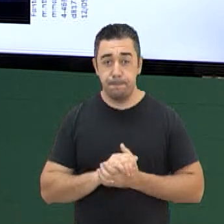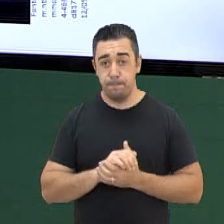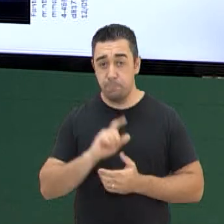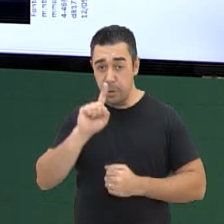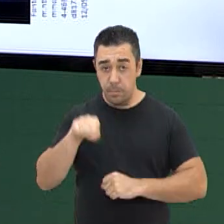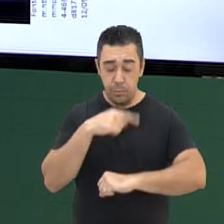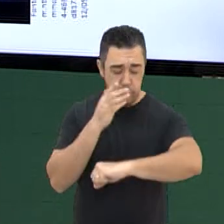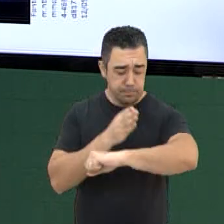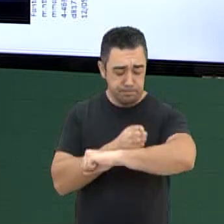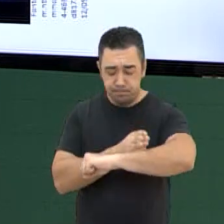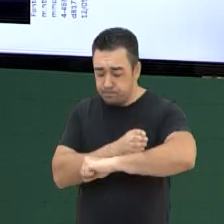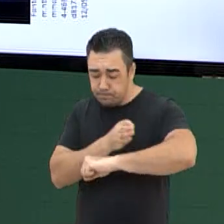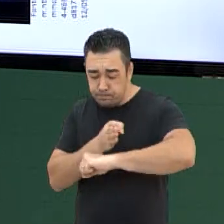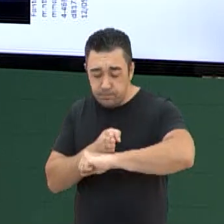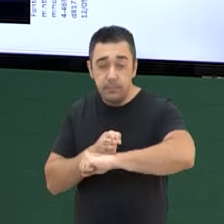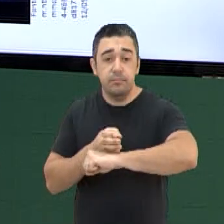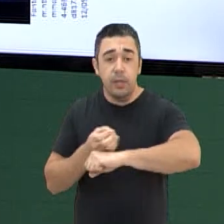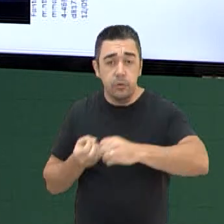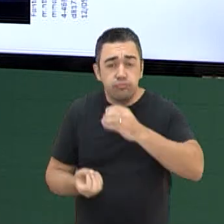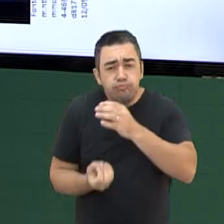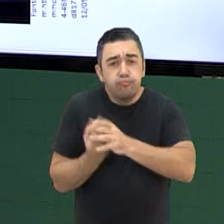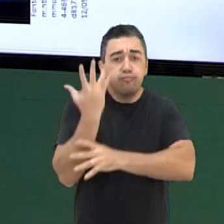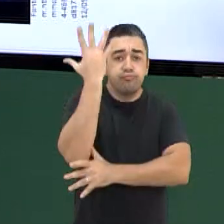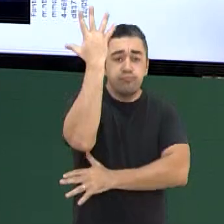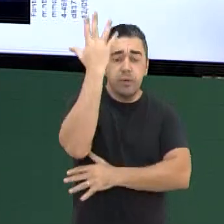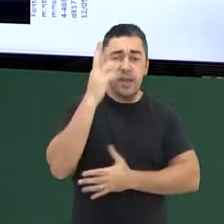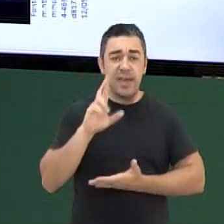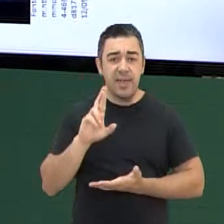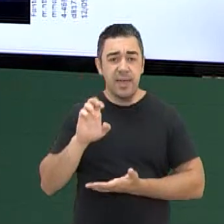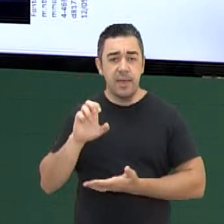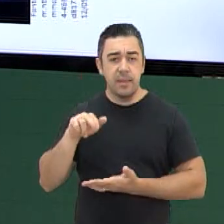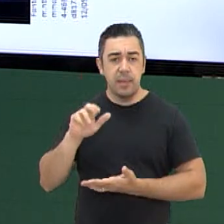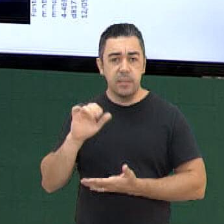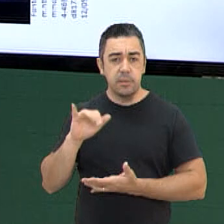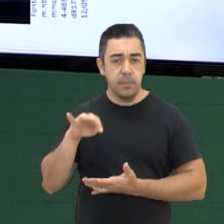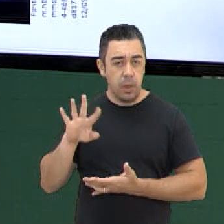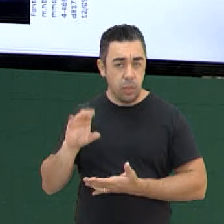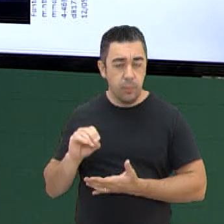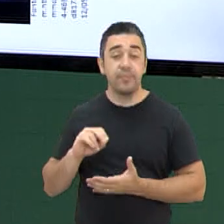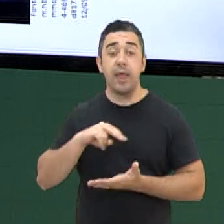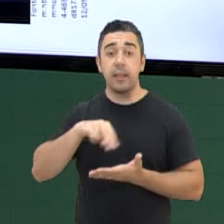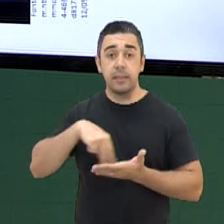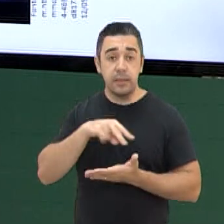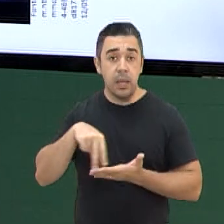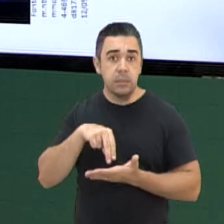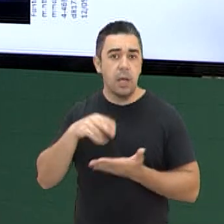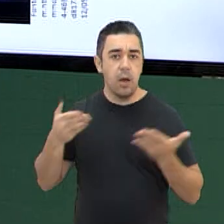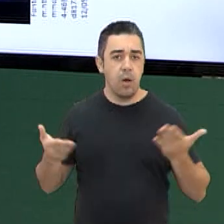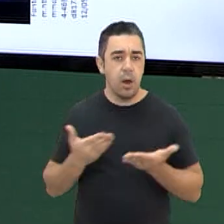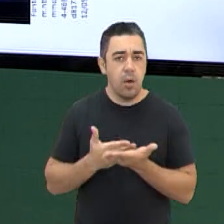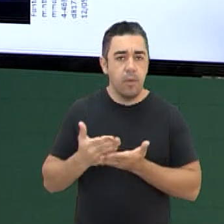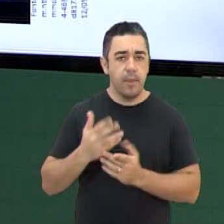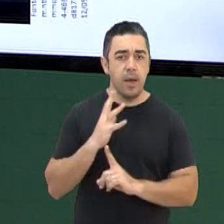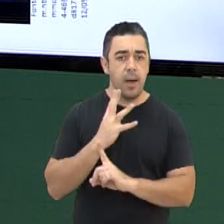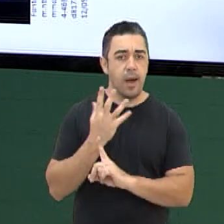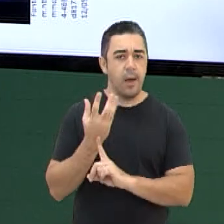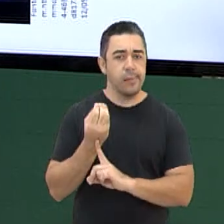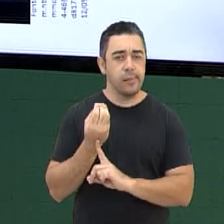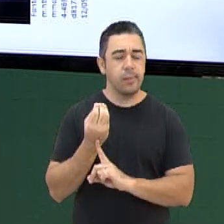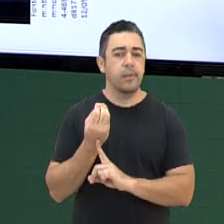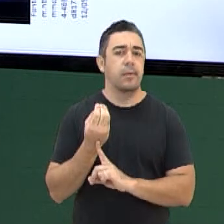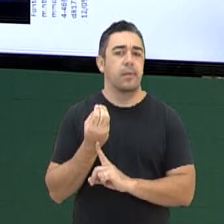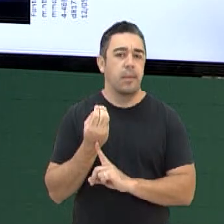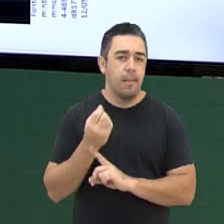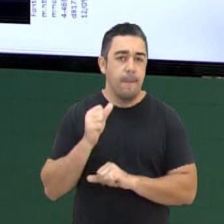no Renascimento, a dança ela adquire um status de arte e isso vai fazer uma